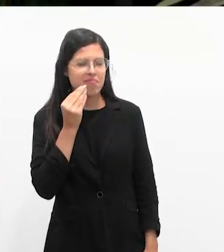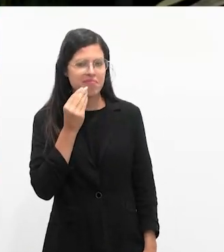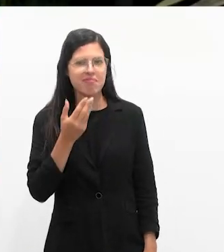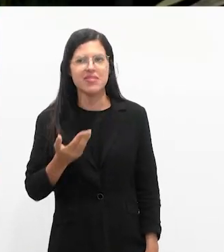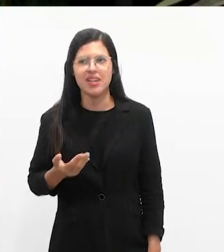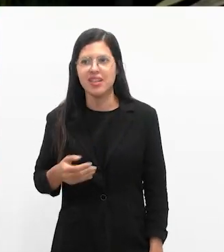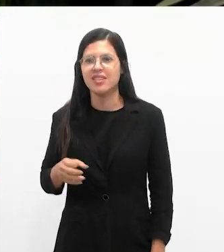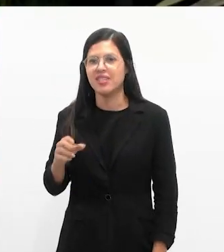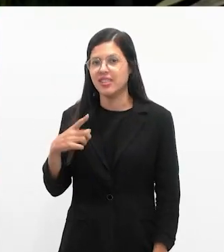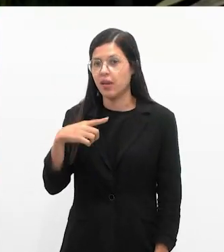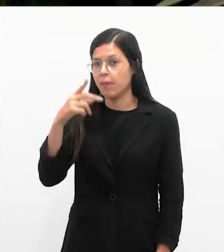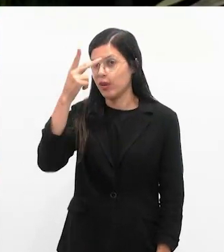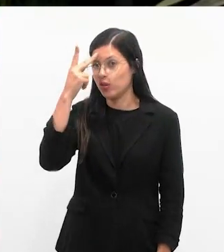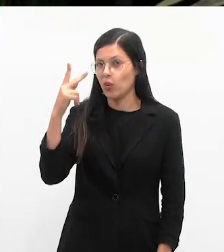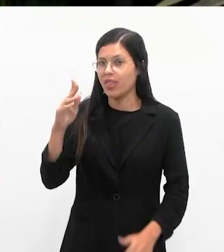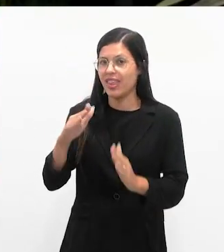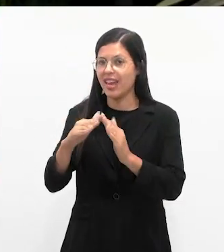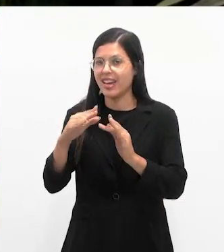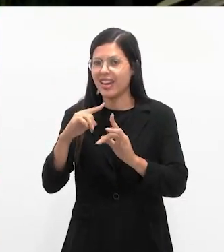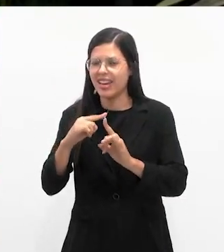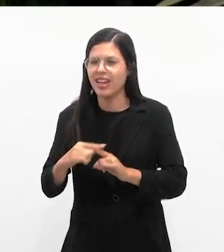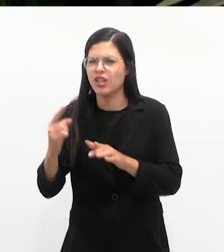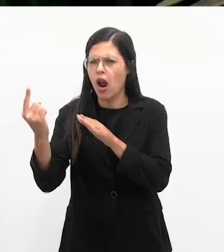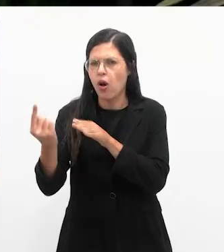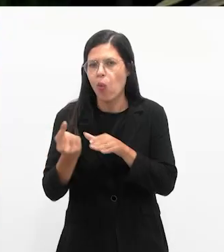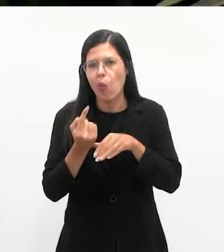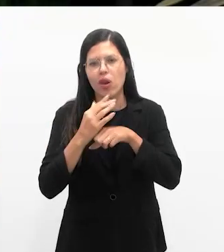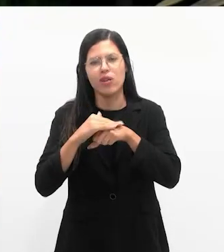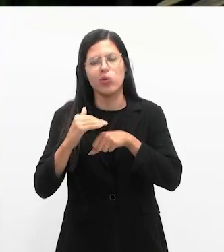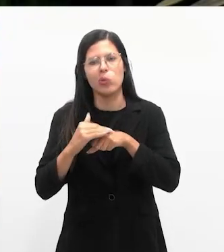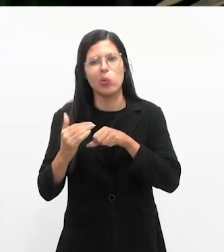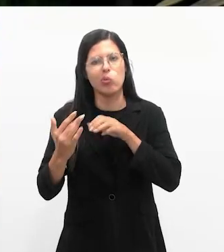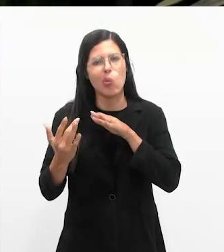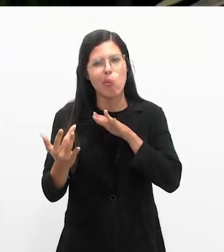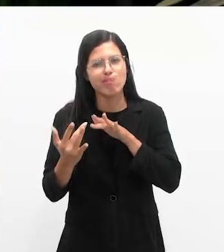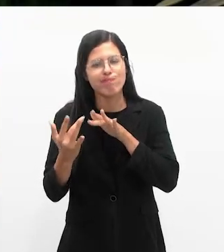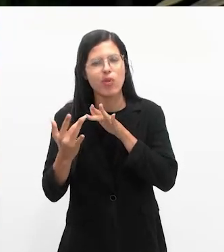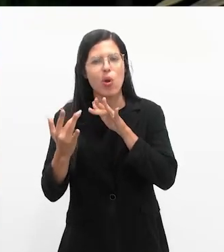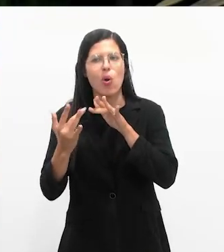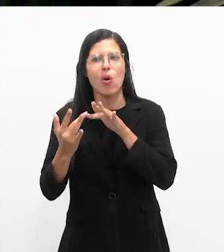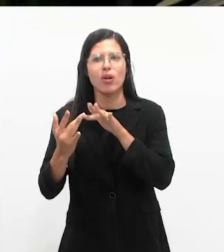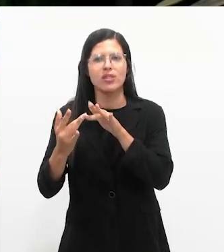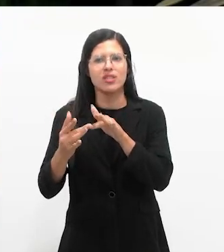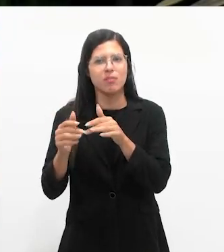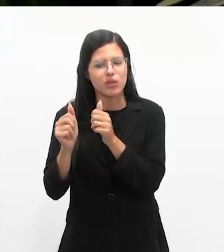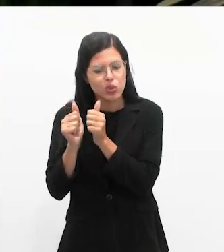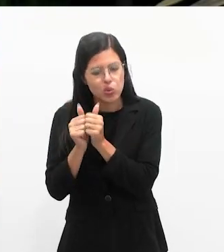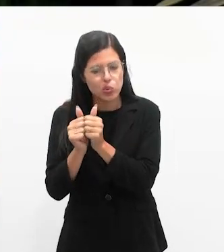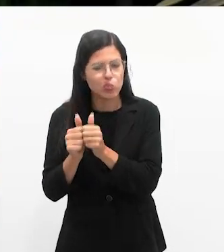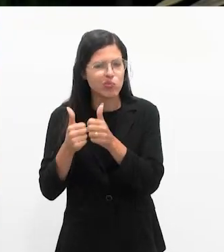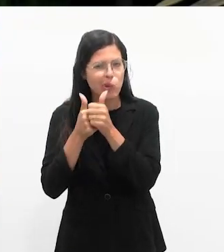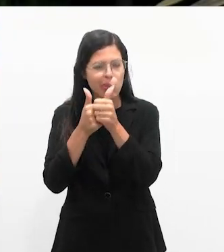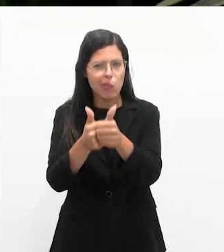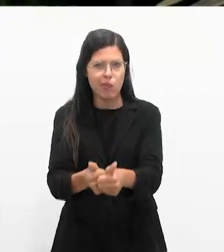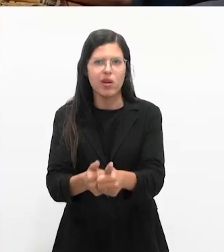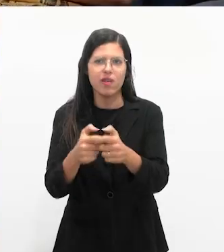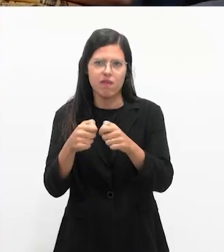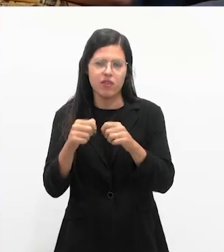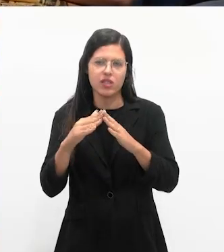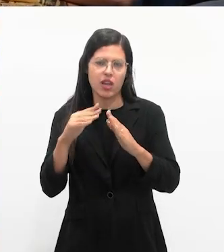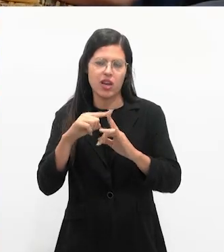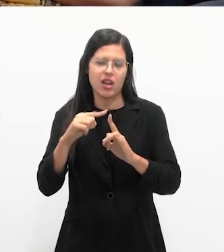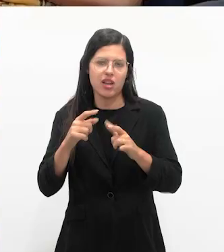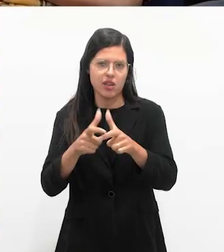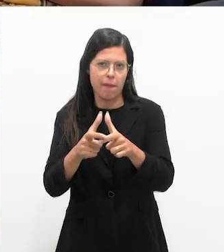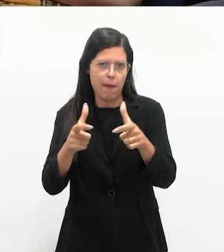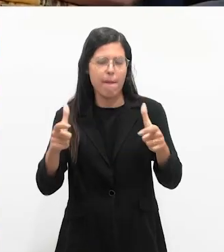igreja que é acolhedor, que é próximo, que se importa, que dá as mãos, que caminha junto, certamente foi isso que fez a igreja crescer.